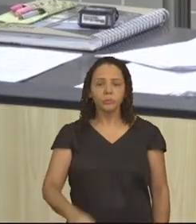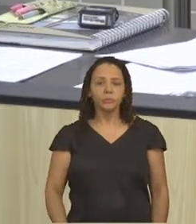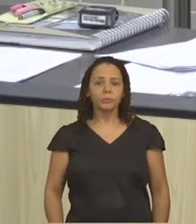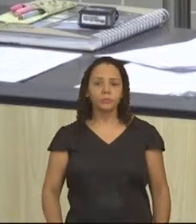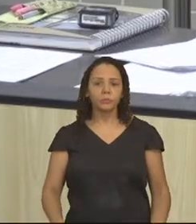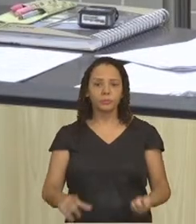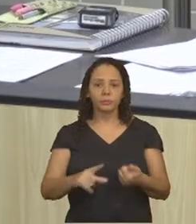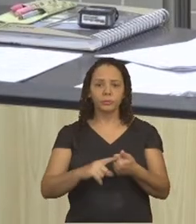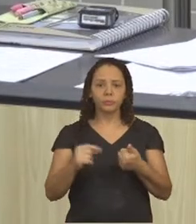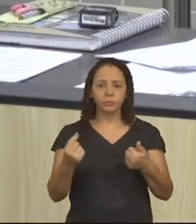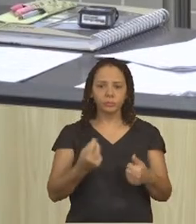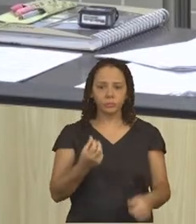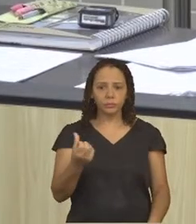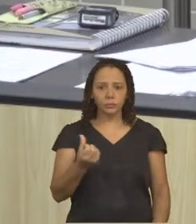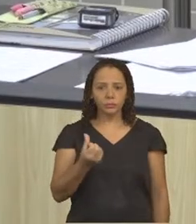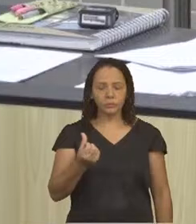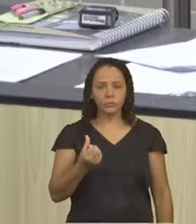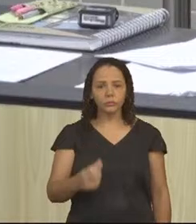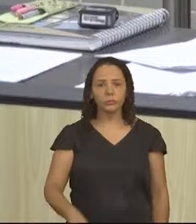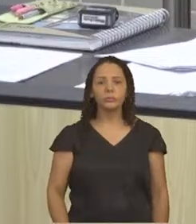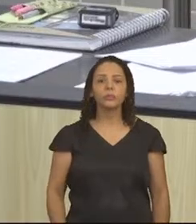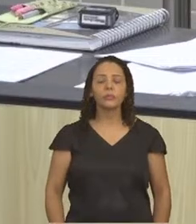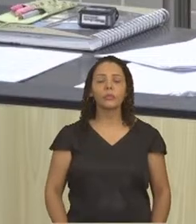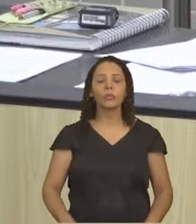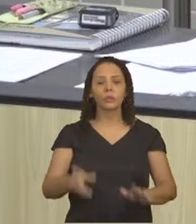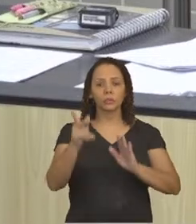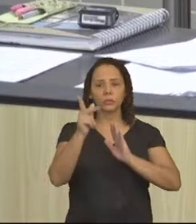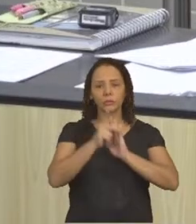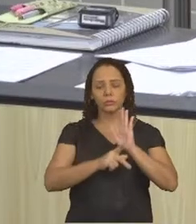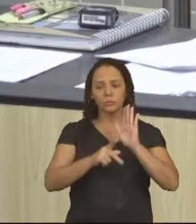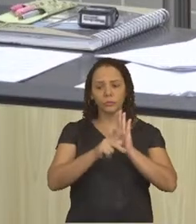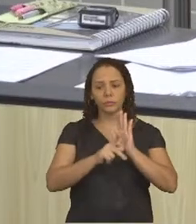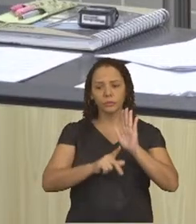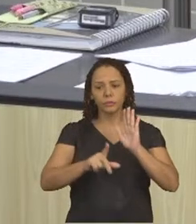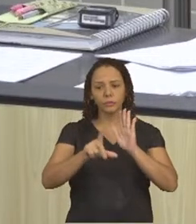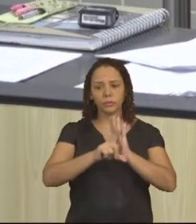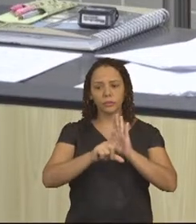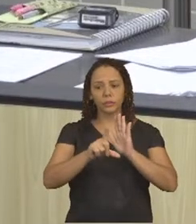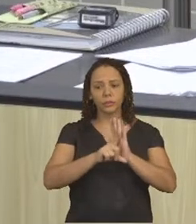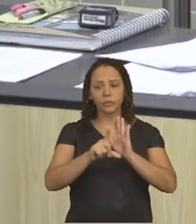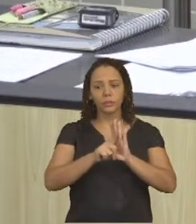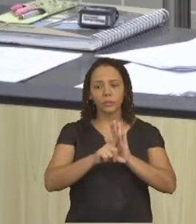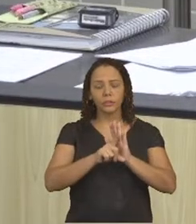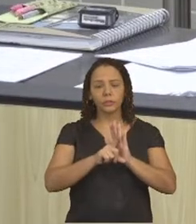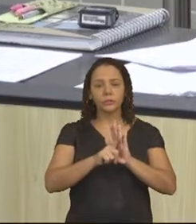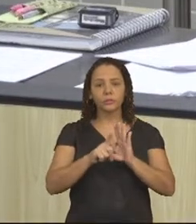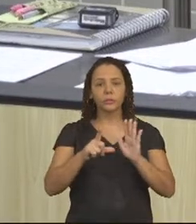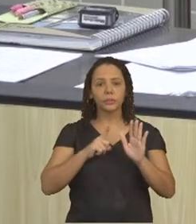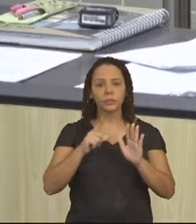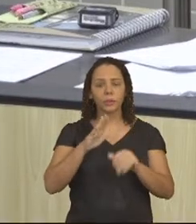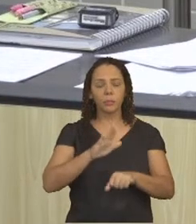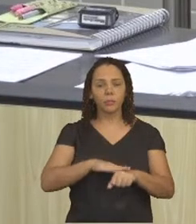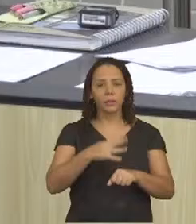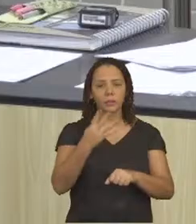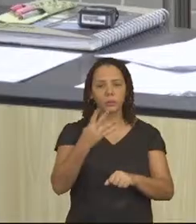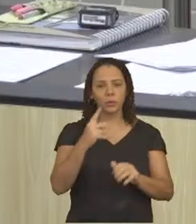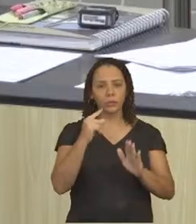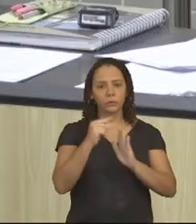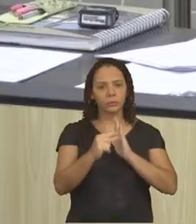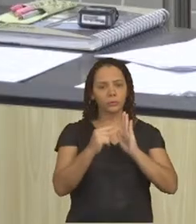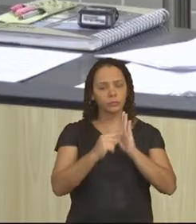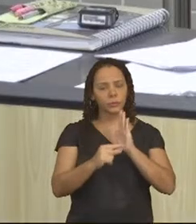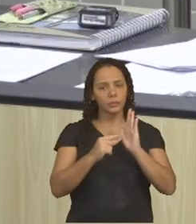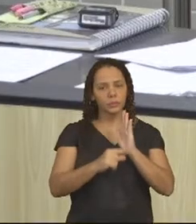Artigo 6º do presente projeto da lei fica acrescido de 4 parágrafos com a seguinte